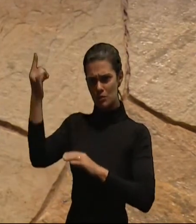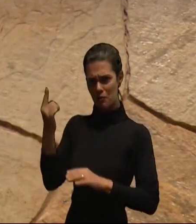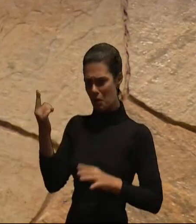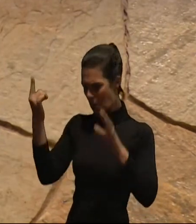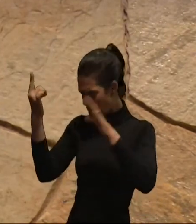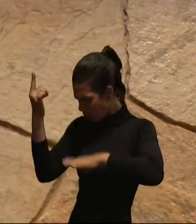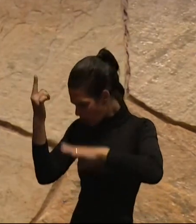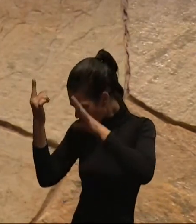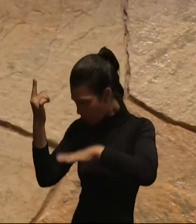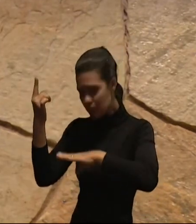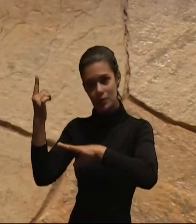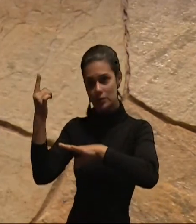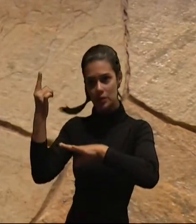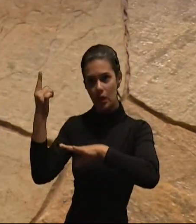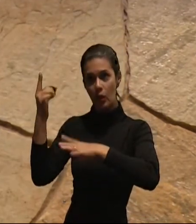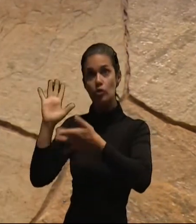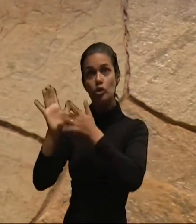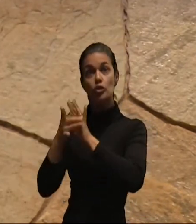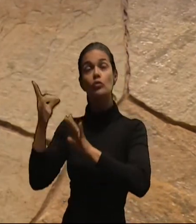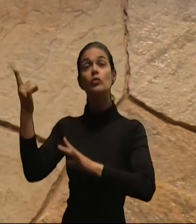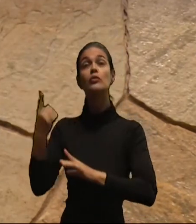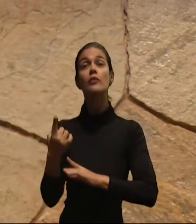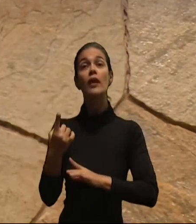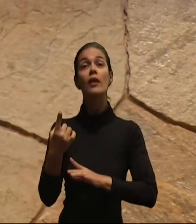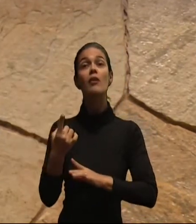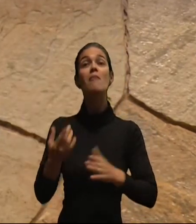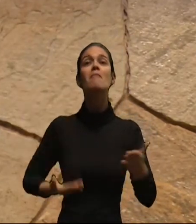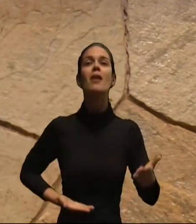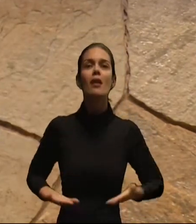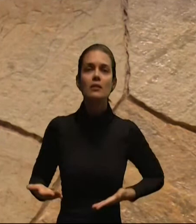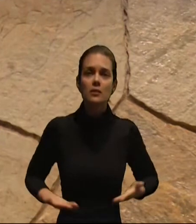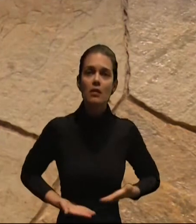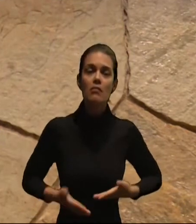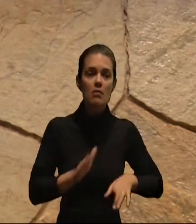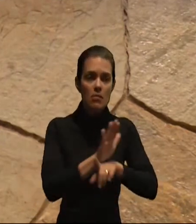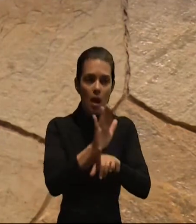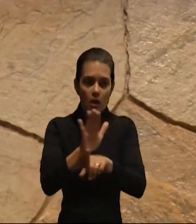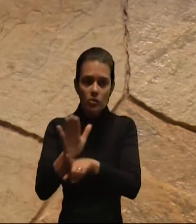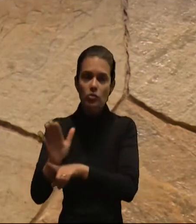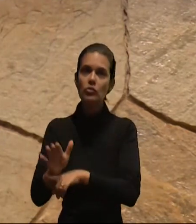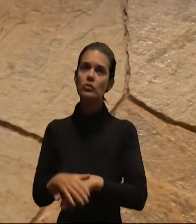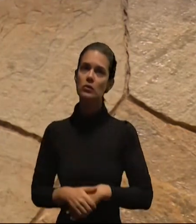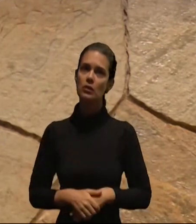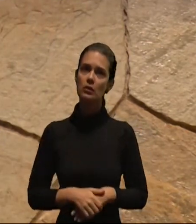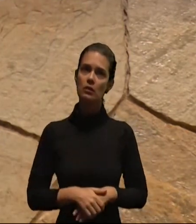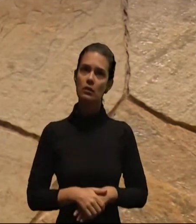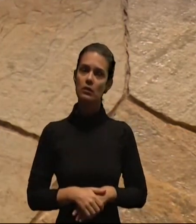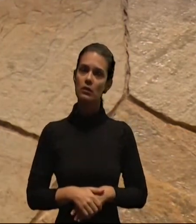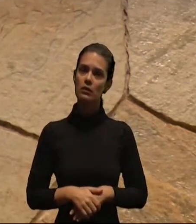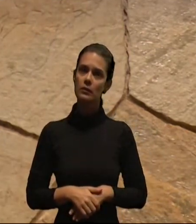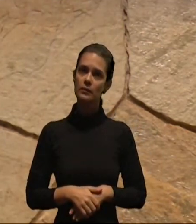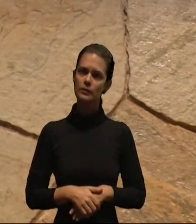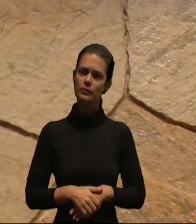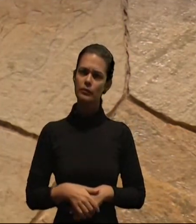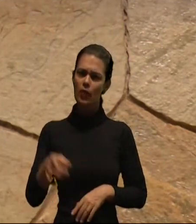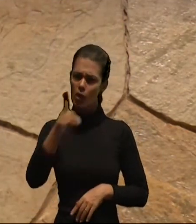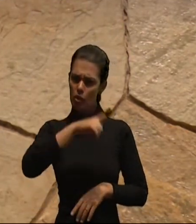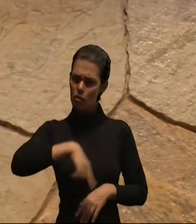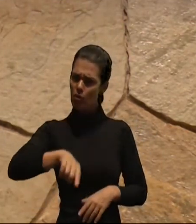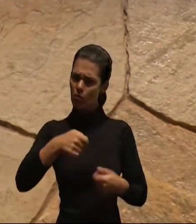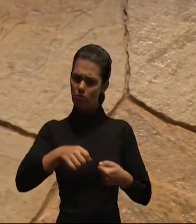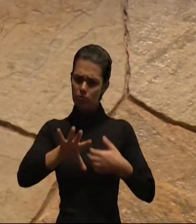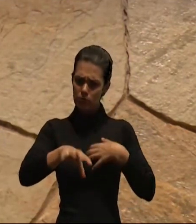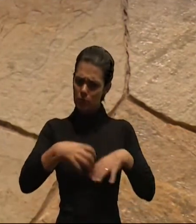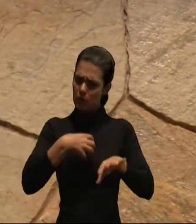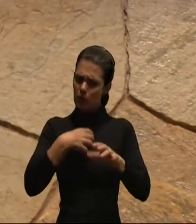uma descoberta do nosso tempo. A nossa irmã Claudete falou muito bem, e esta é uma sensação que todos nós estamos